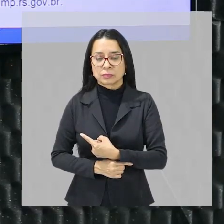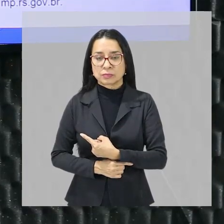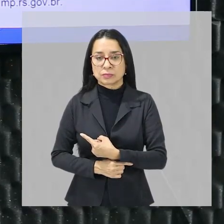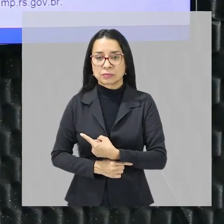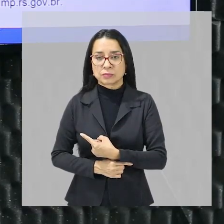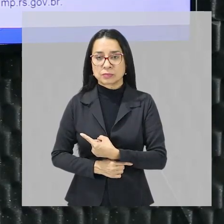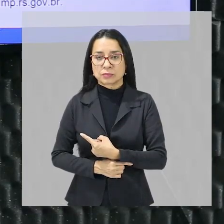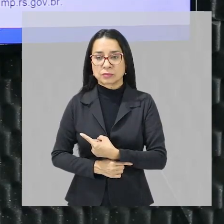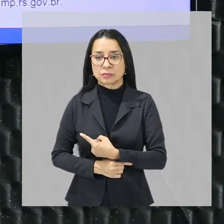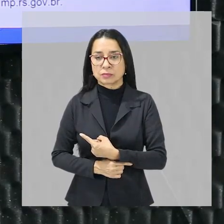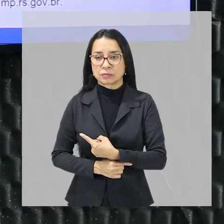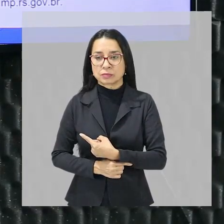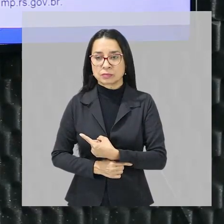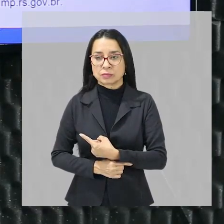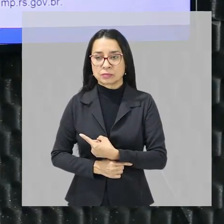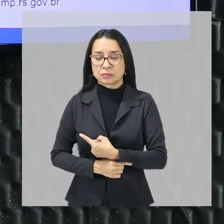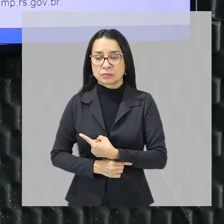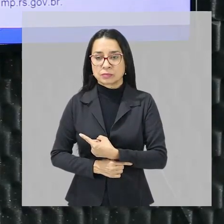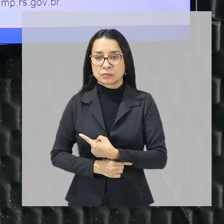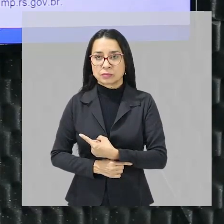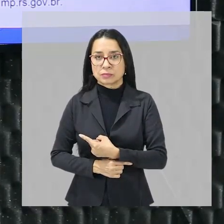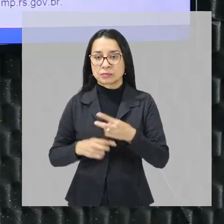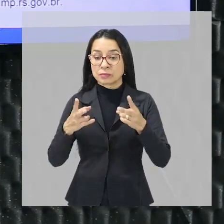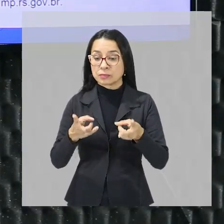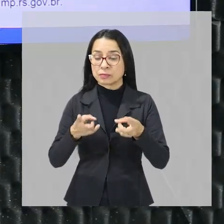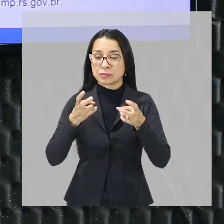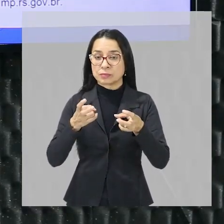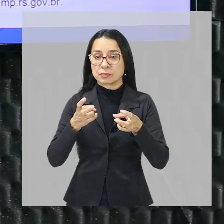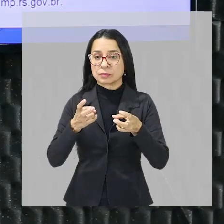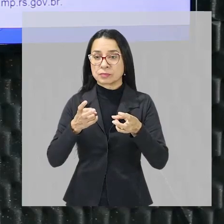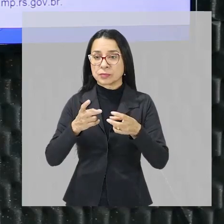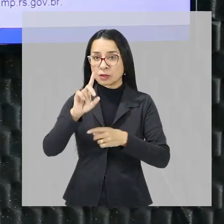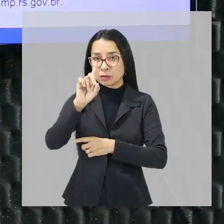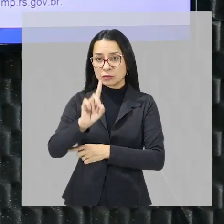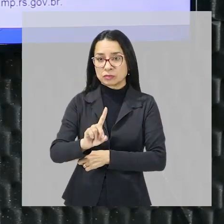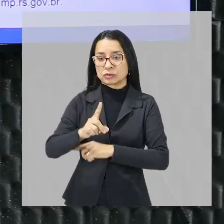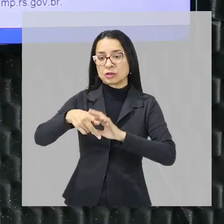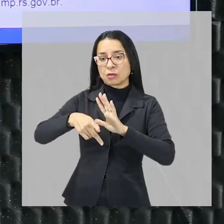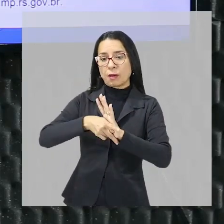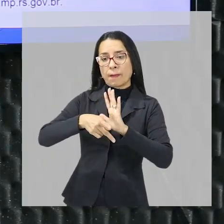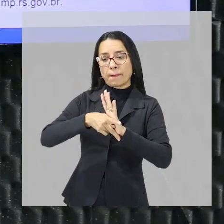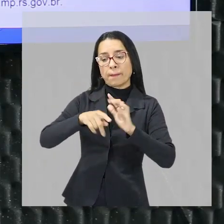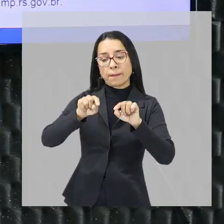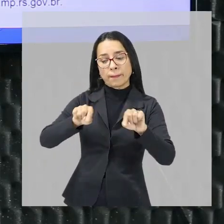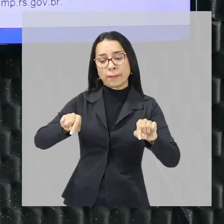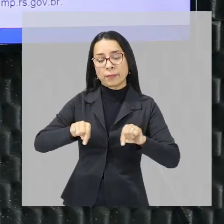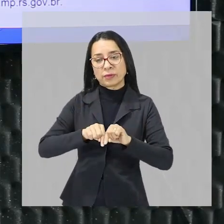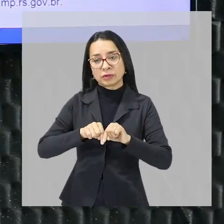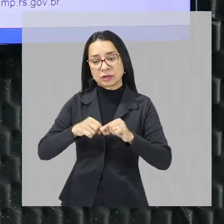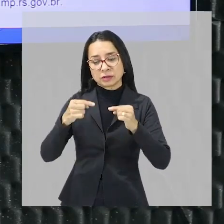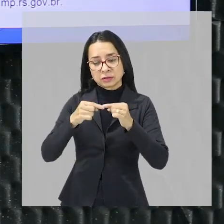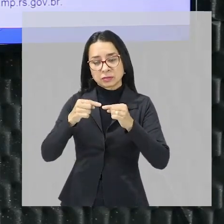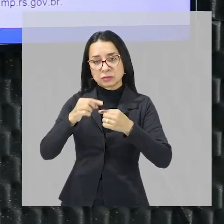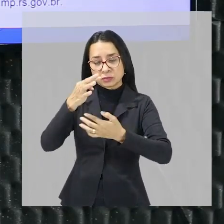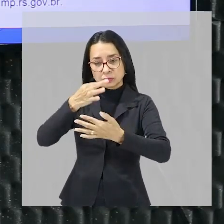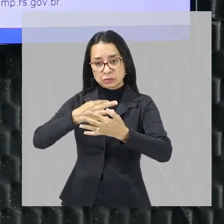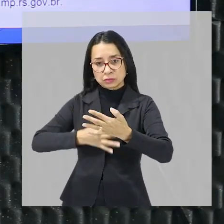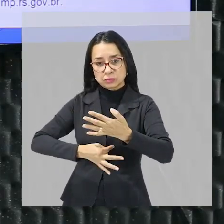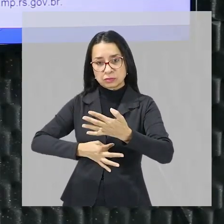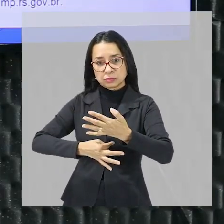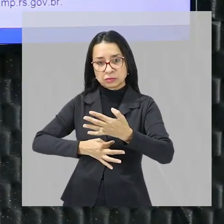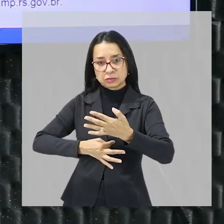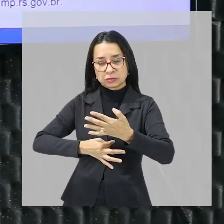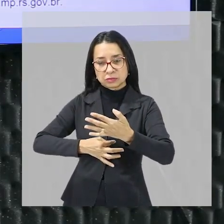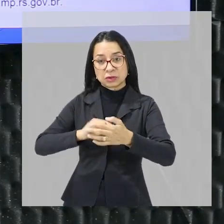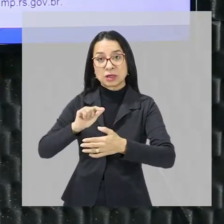do atendimento de sua função social. Atenção! O direito à propriedade, segundo o texto, além do usufruto